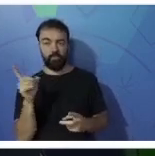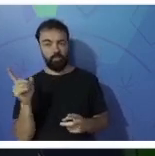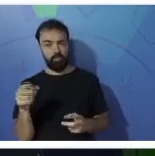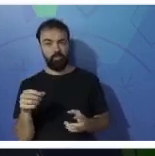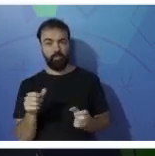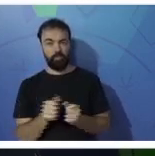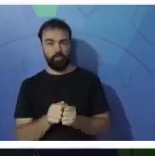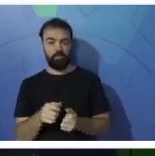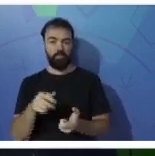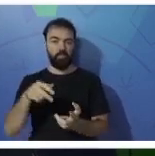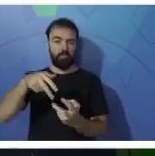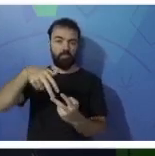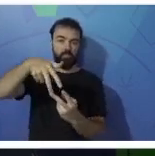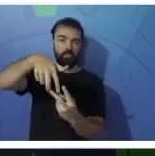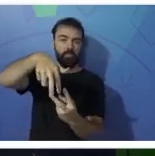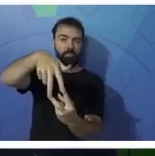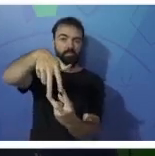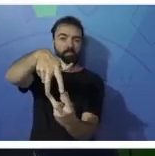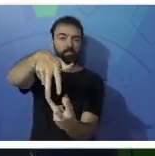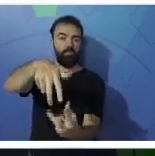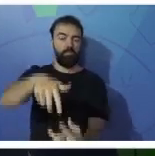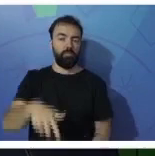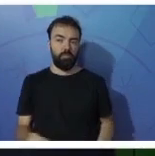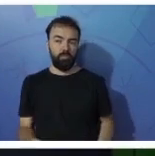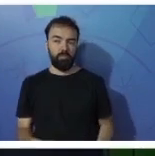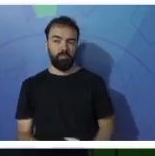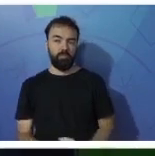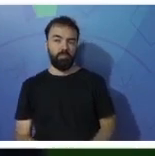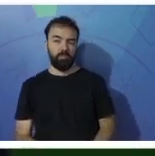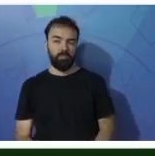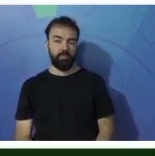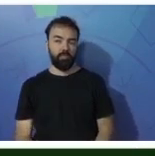Sua Sombra. Vamos lá?